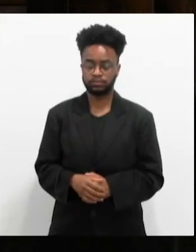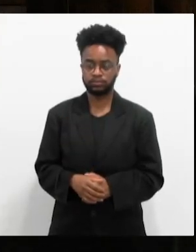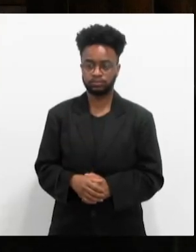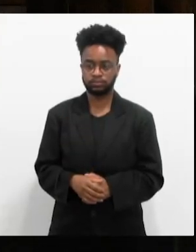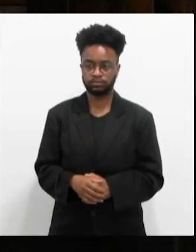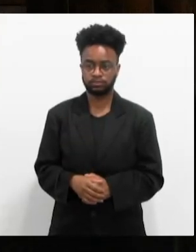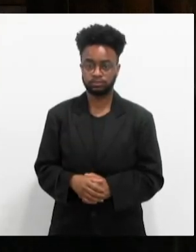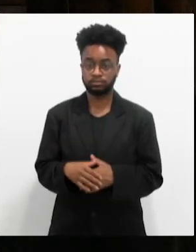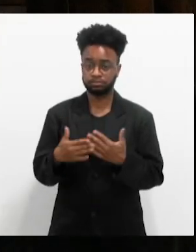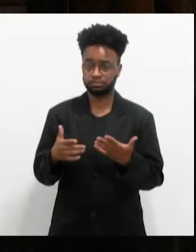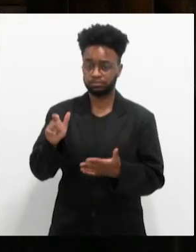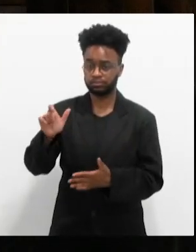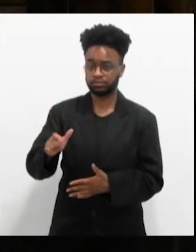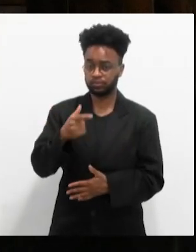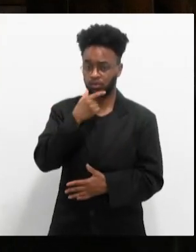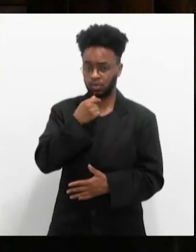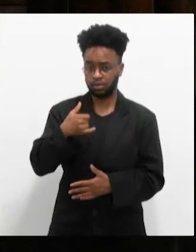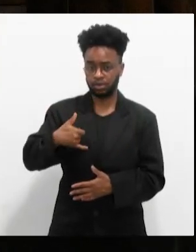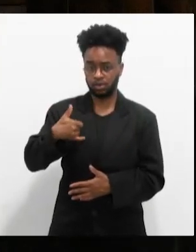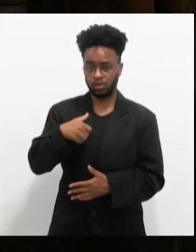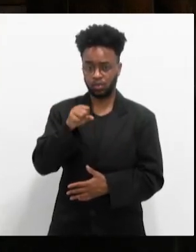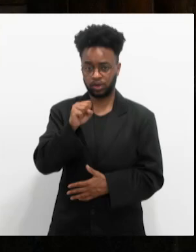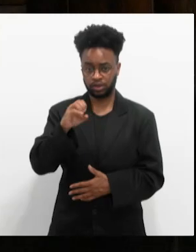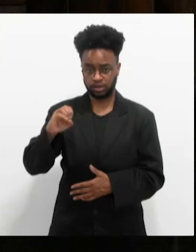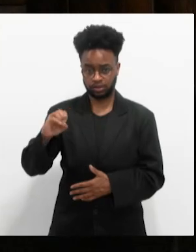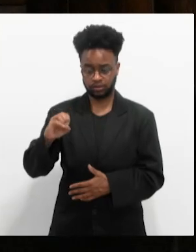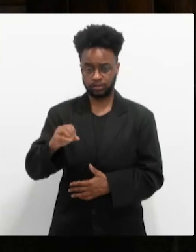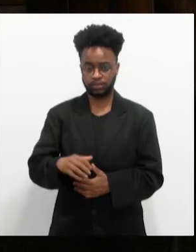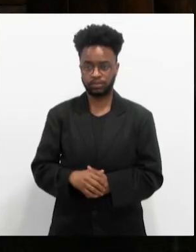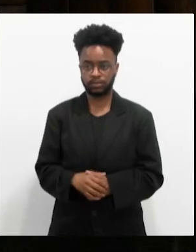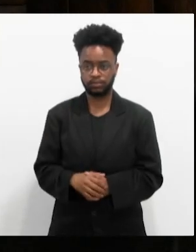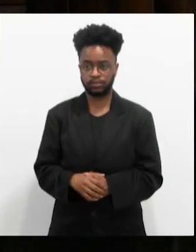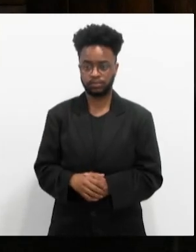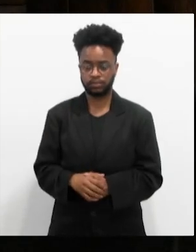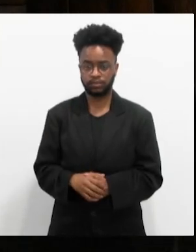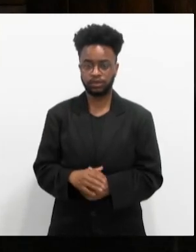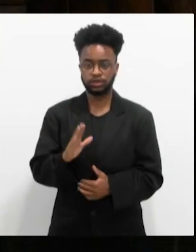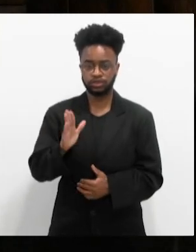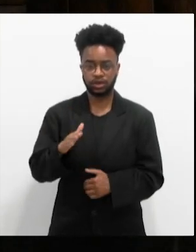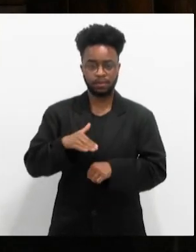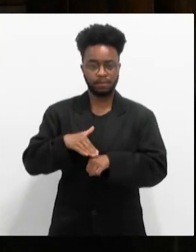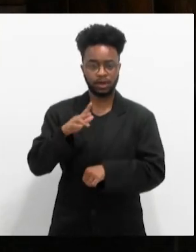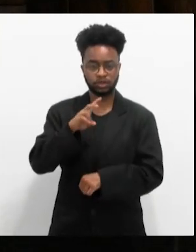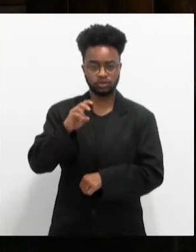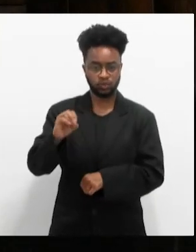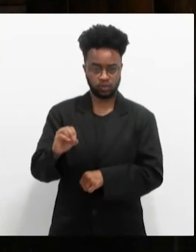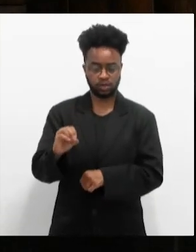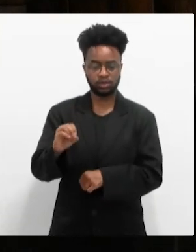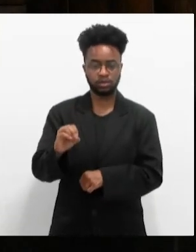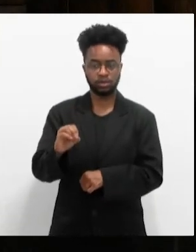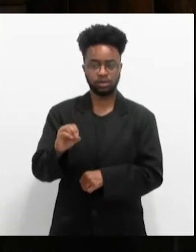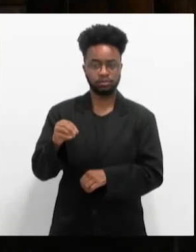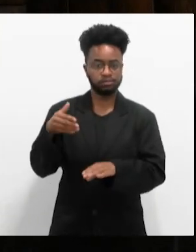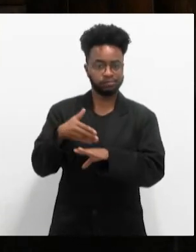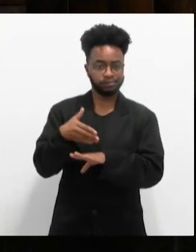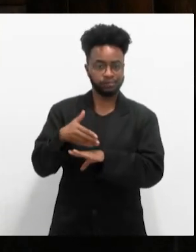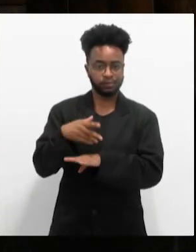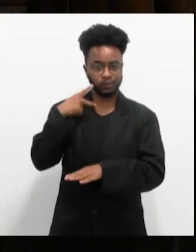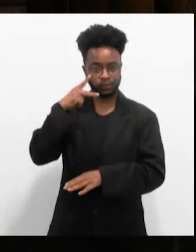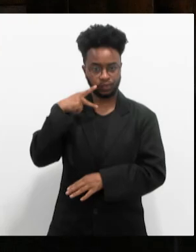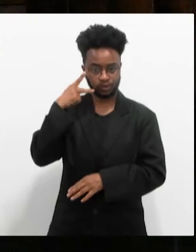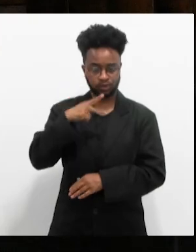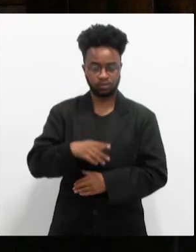É um homem de 80 anos, há mais de 50, meio século na política,